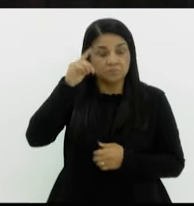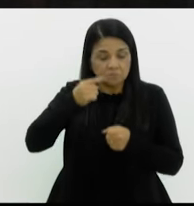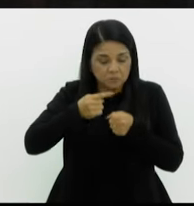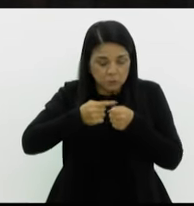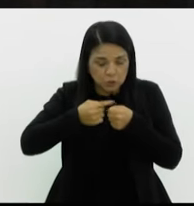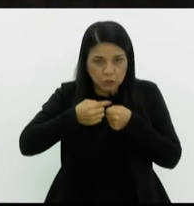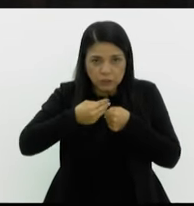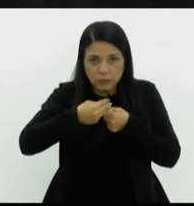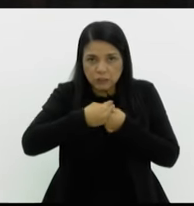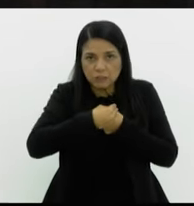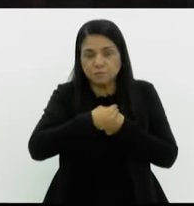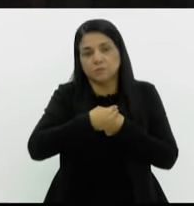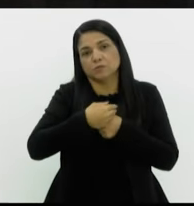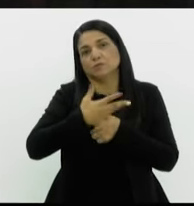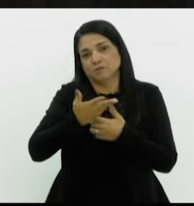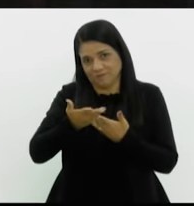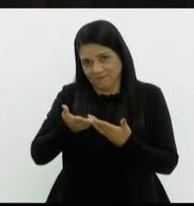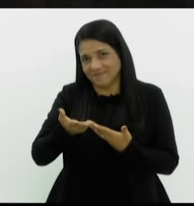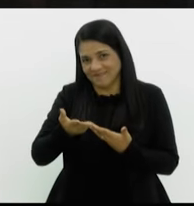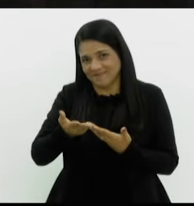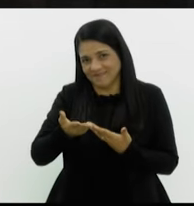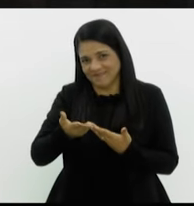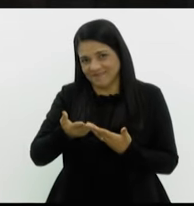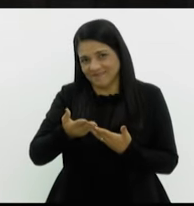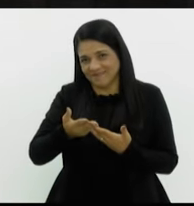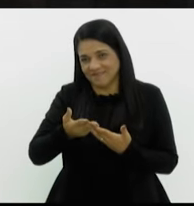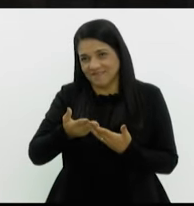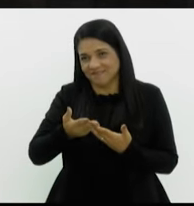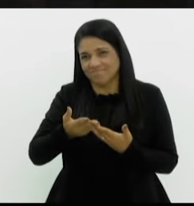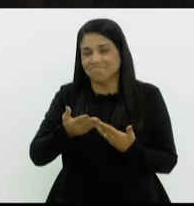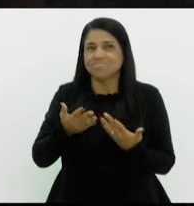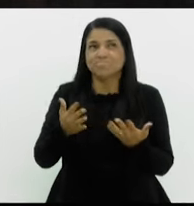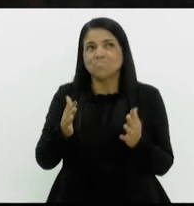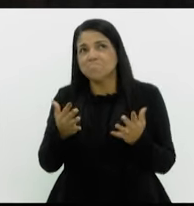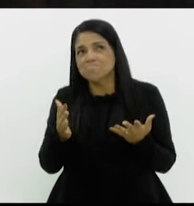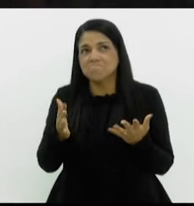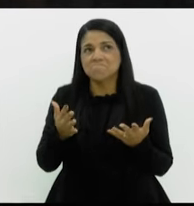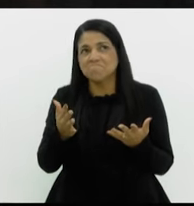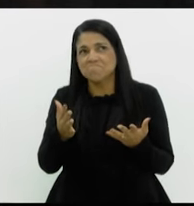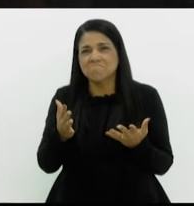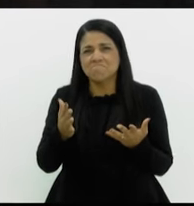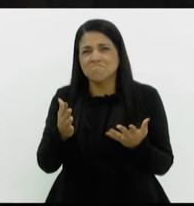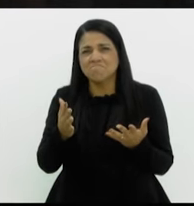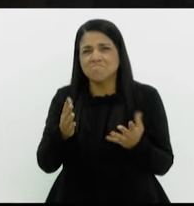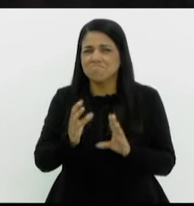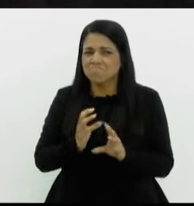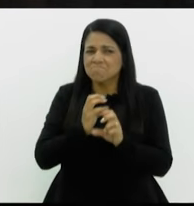grandes capitais, né, em média, vou botar aqui um número,